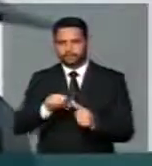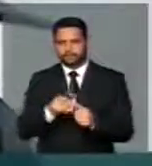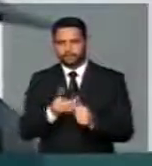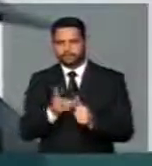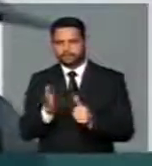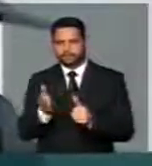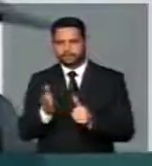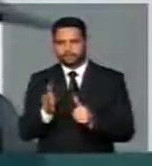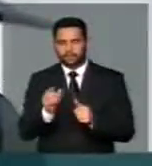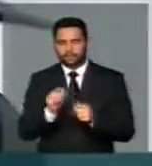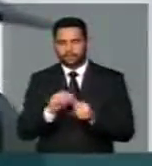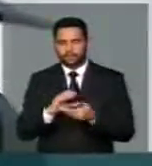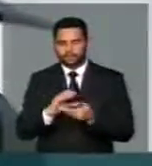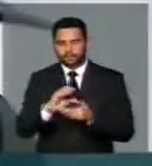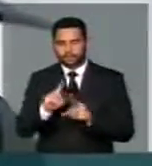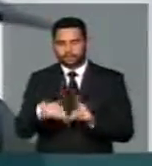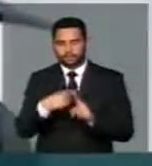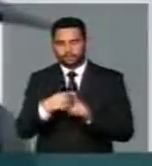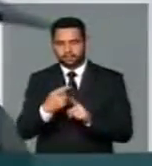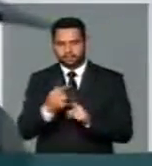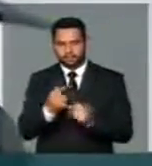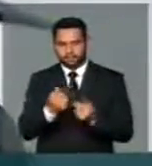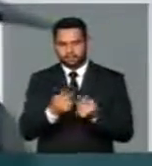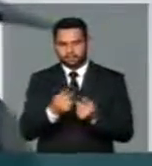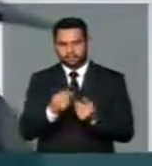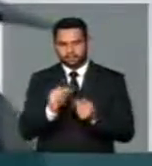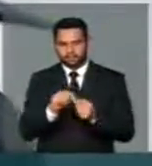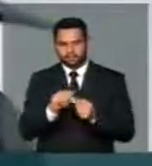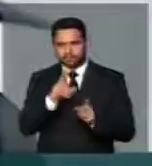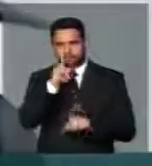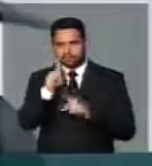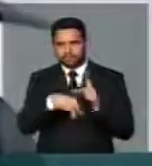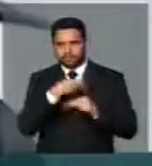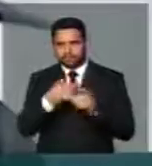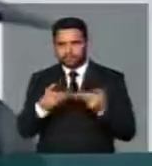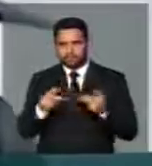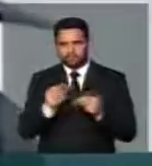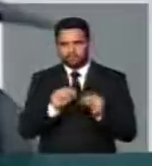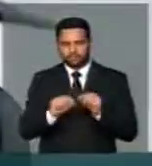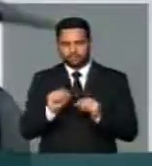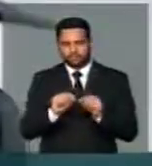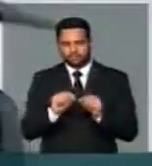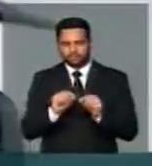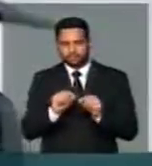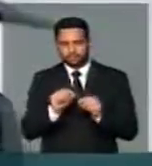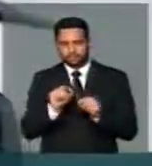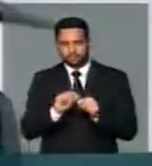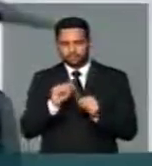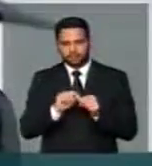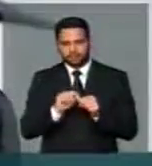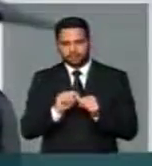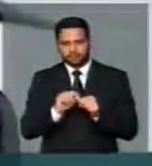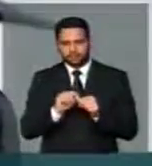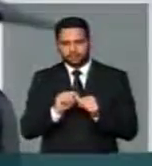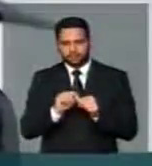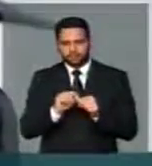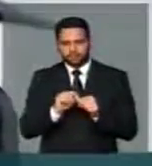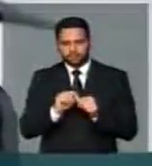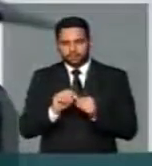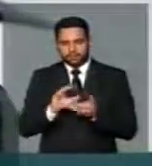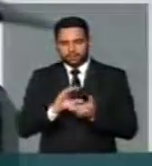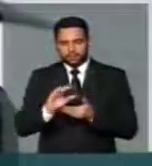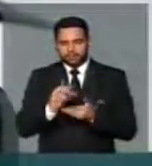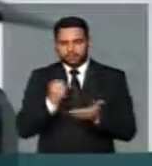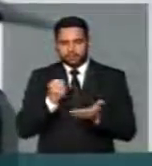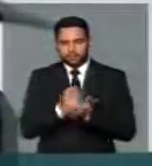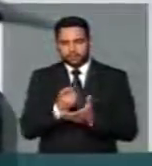coluna, fazendo uma aplicação muito mais de recursos para a sua população do que fazendo, destinando recursos para o